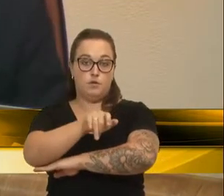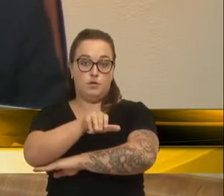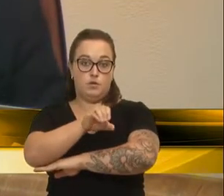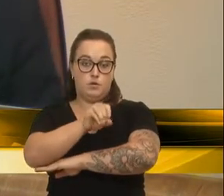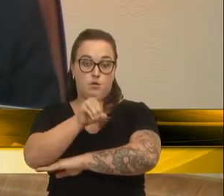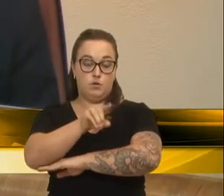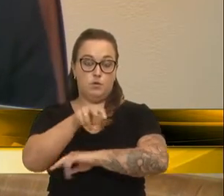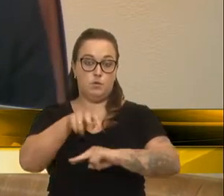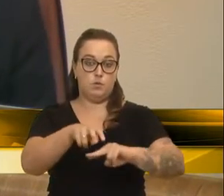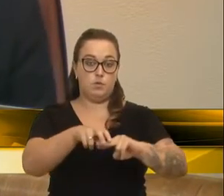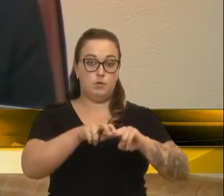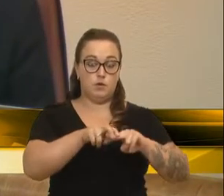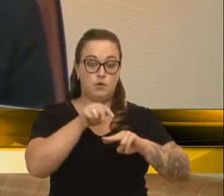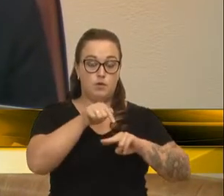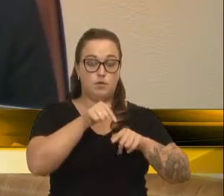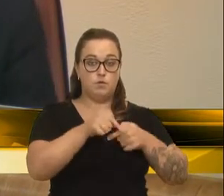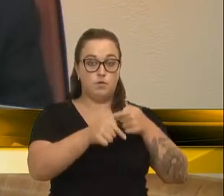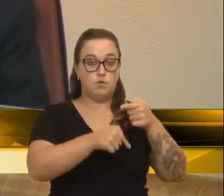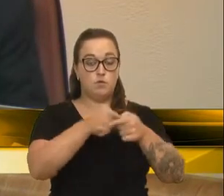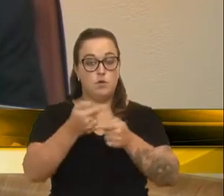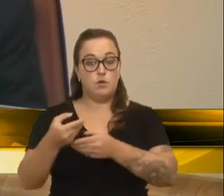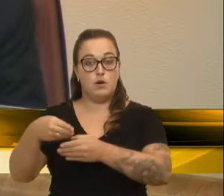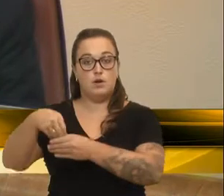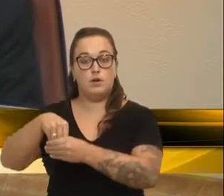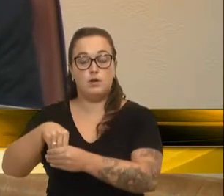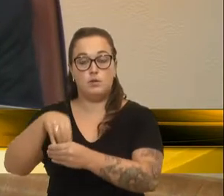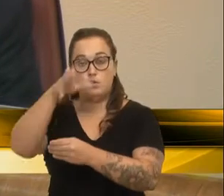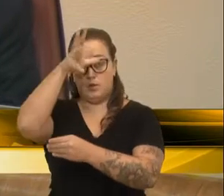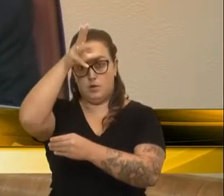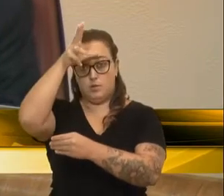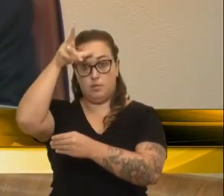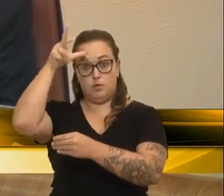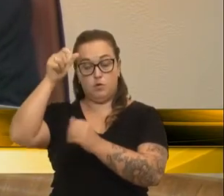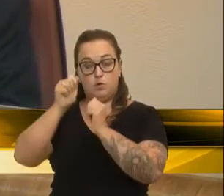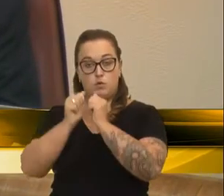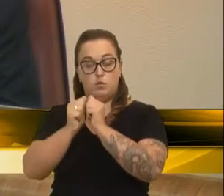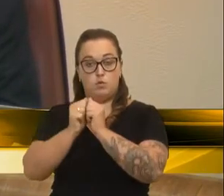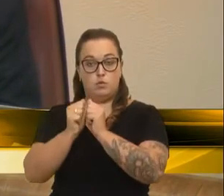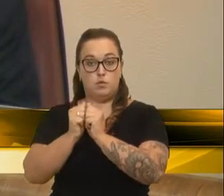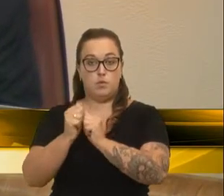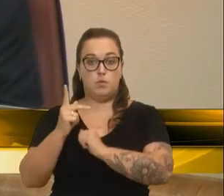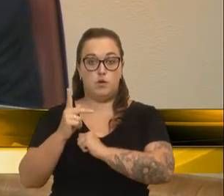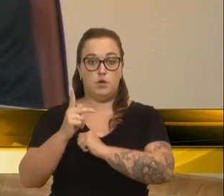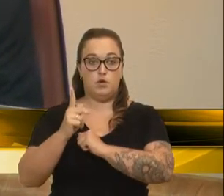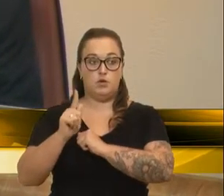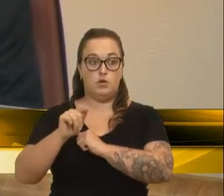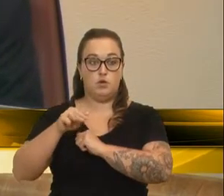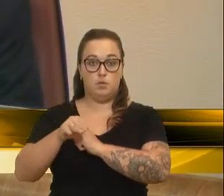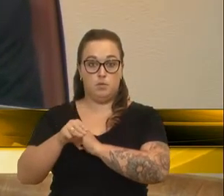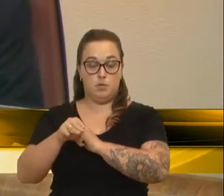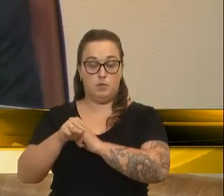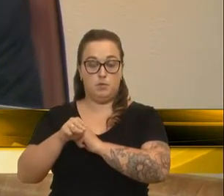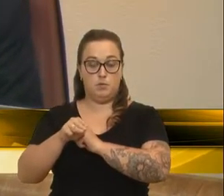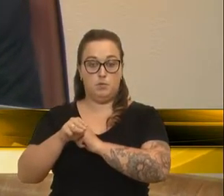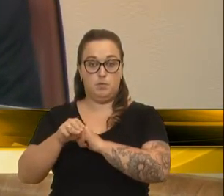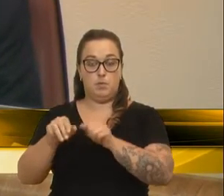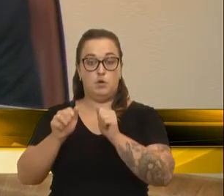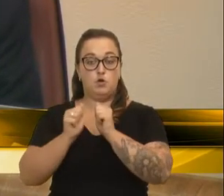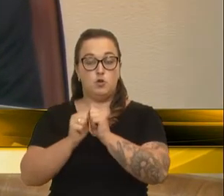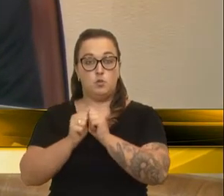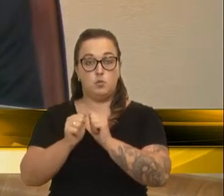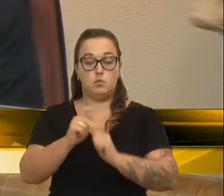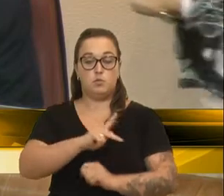desume-se, funciona de fato na Prefeitura, junto à PGM, onde está lotada o seu